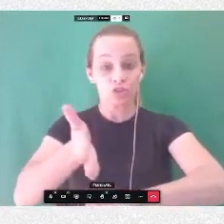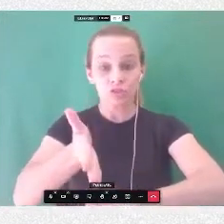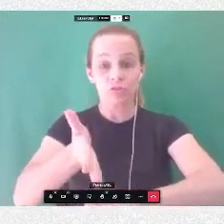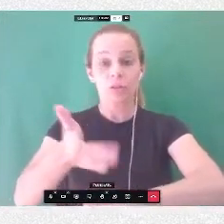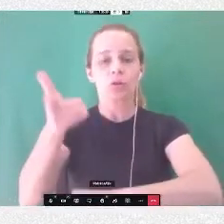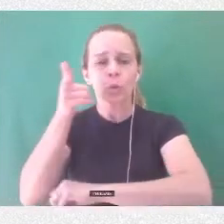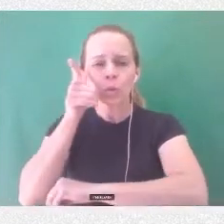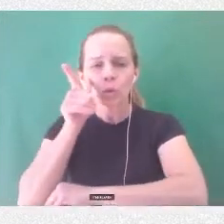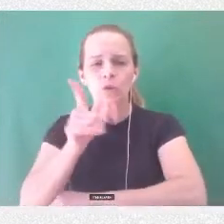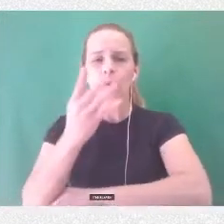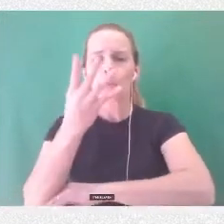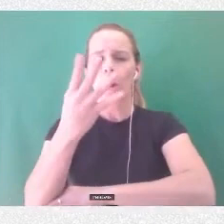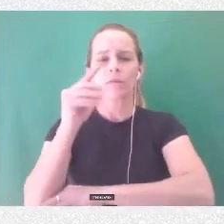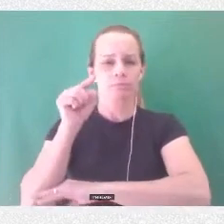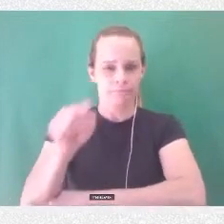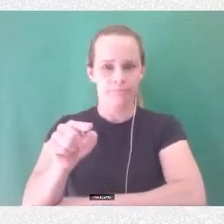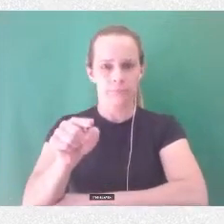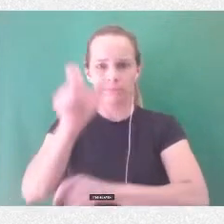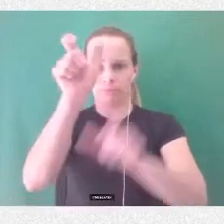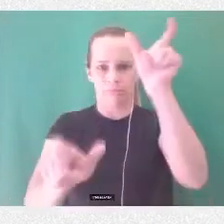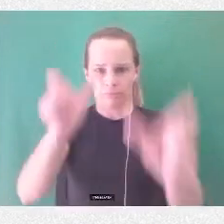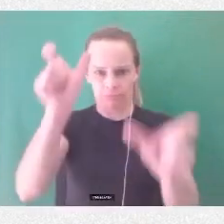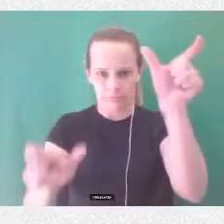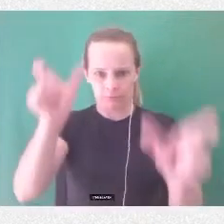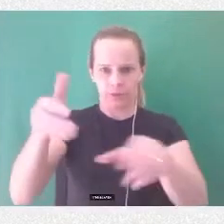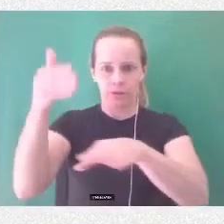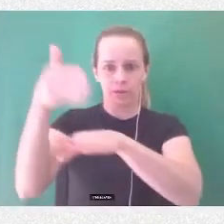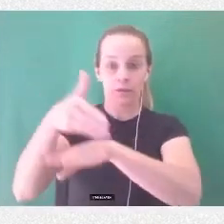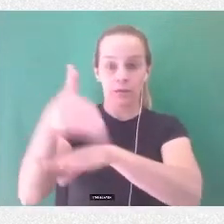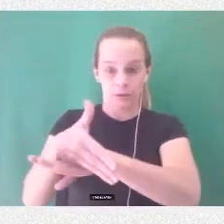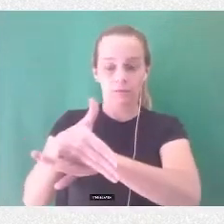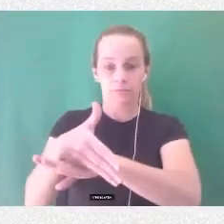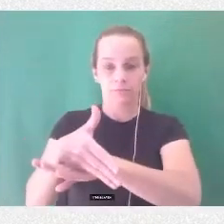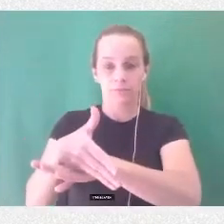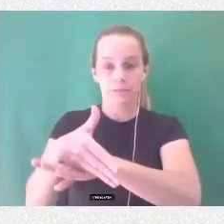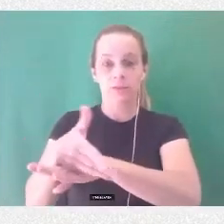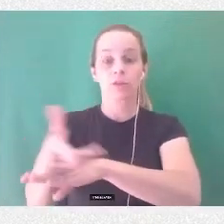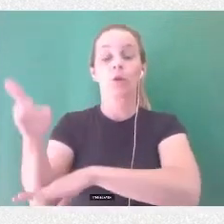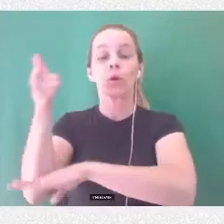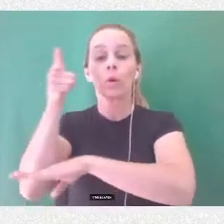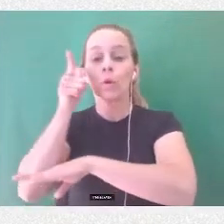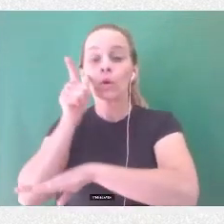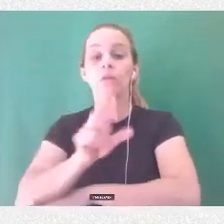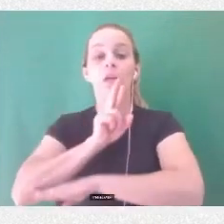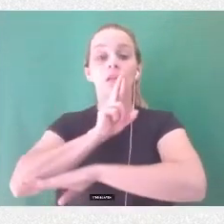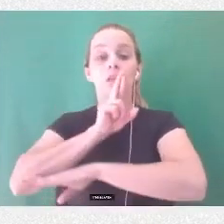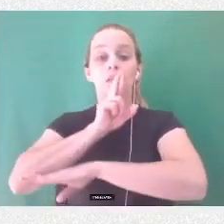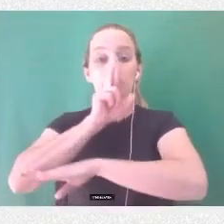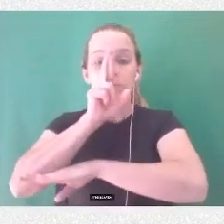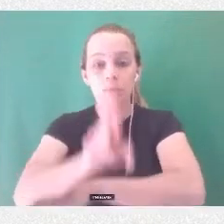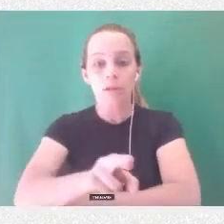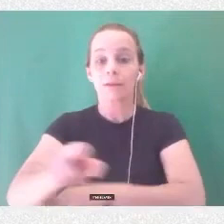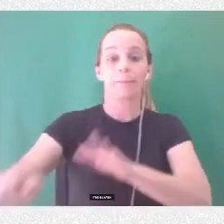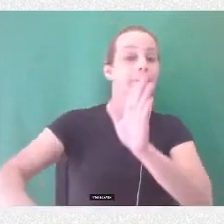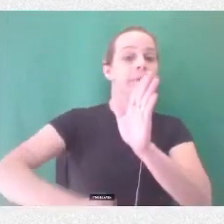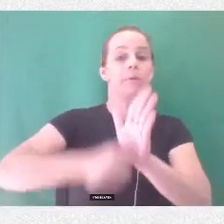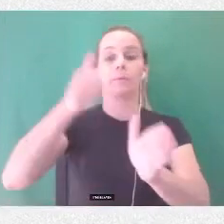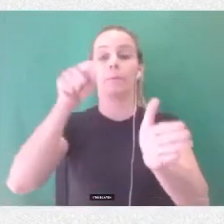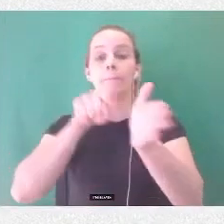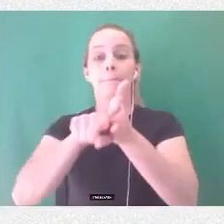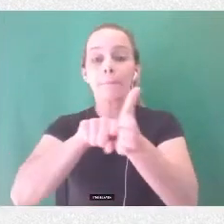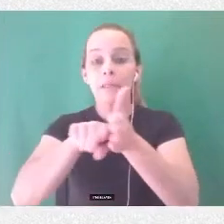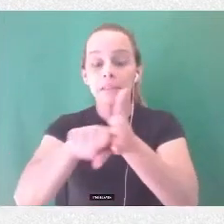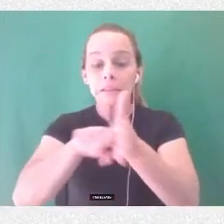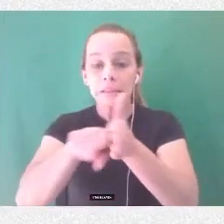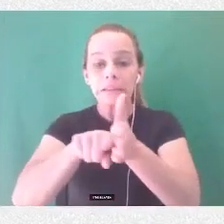de 4.500 participantes, nós teremos condições de responder à primeira questão de pesquisa, que é a questão de pesquisa